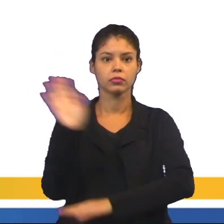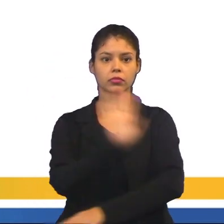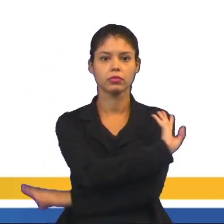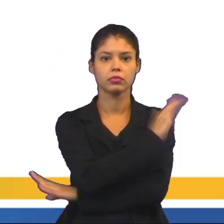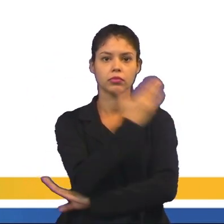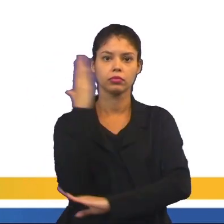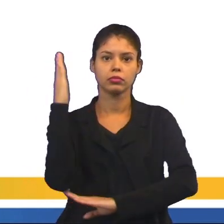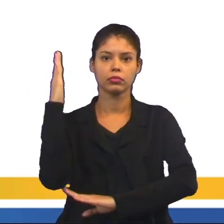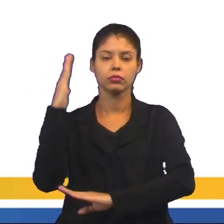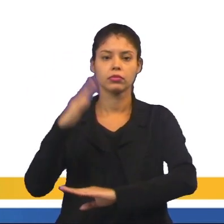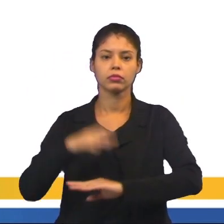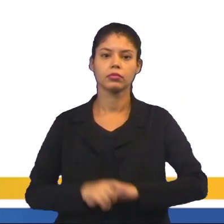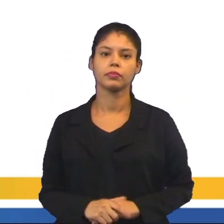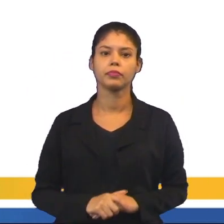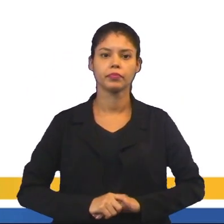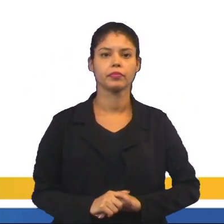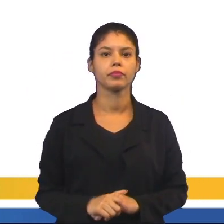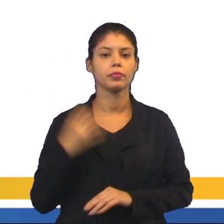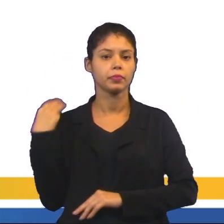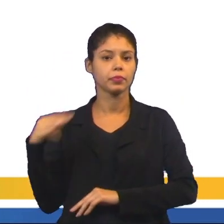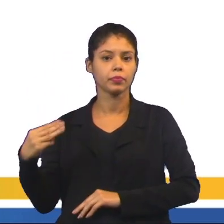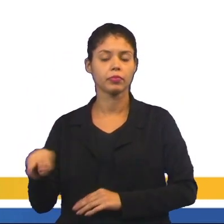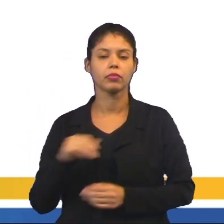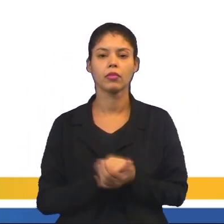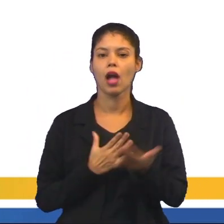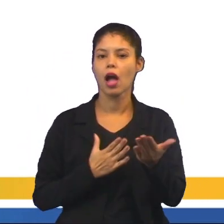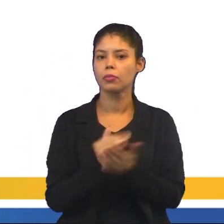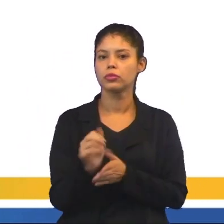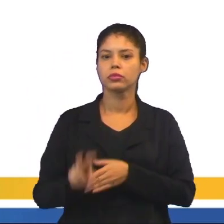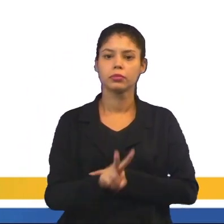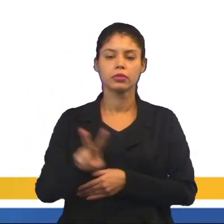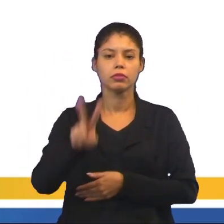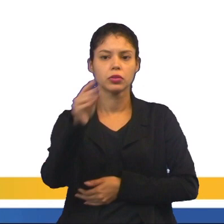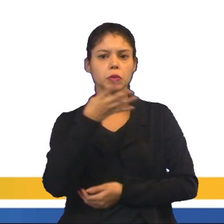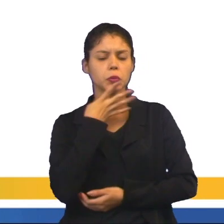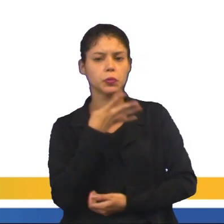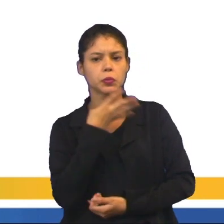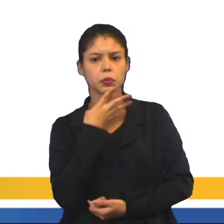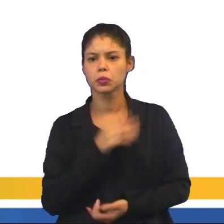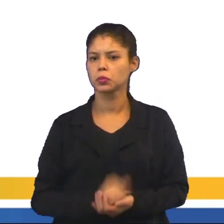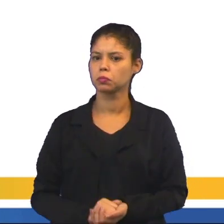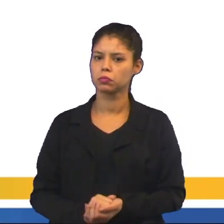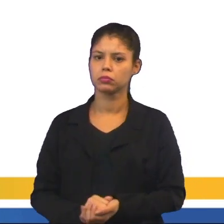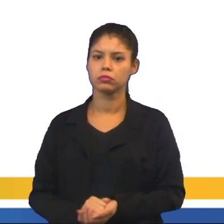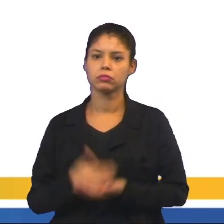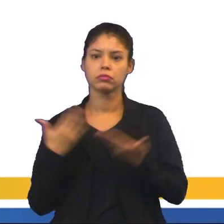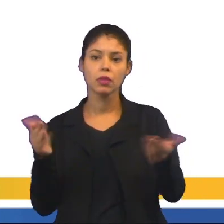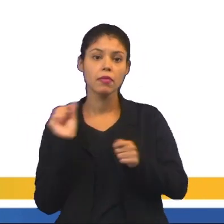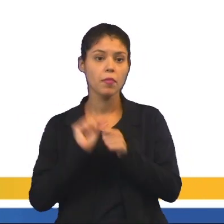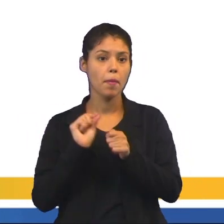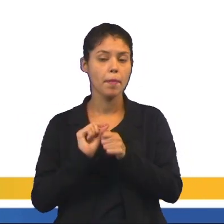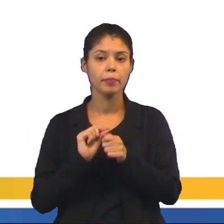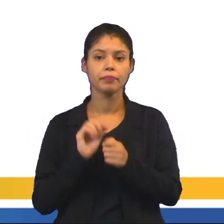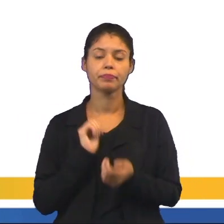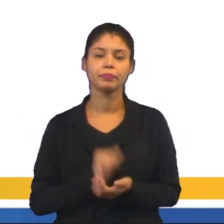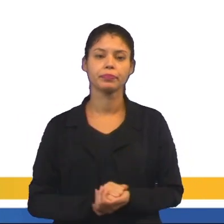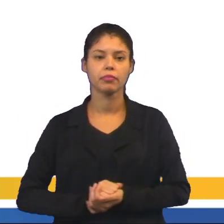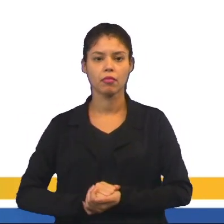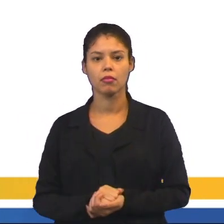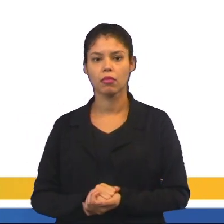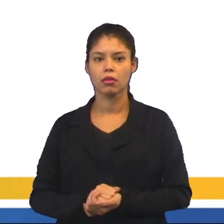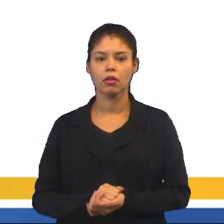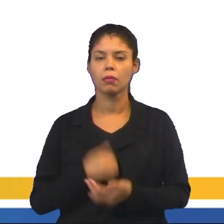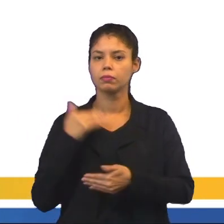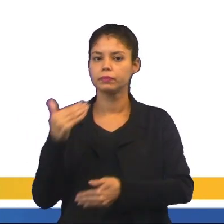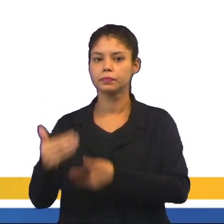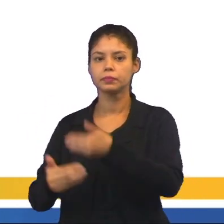áreas das ciências da natureza e da matemática. A busca por valores desconhecidos faz com que